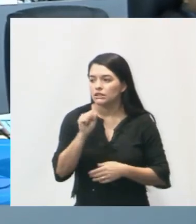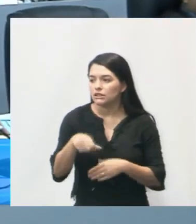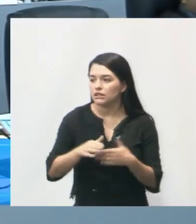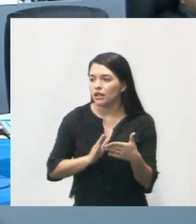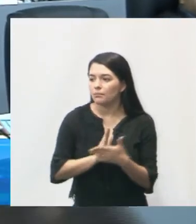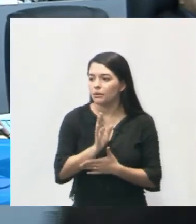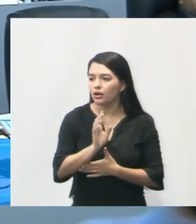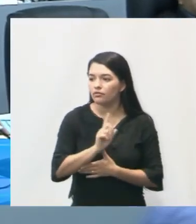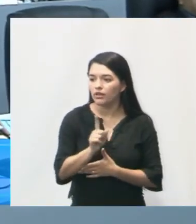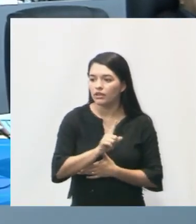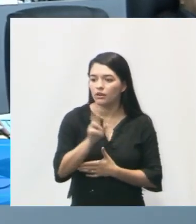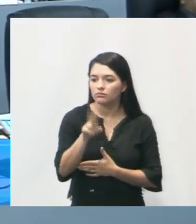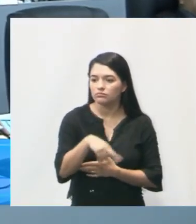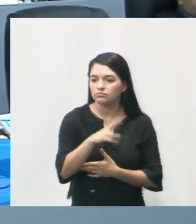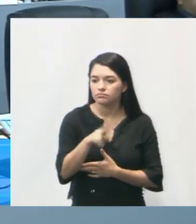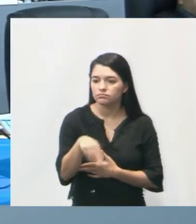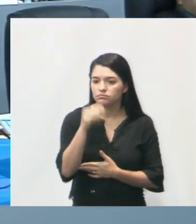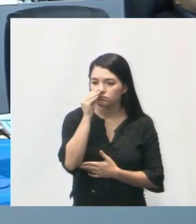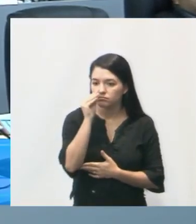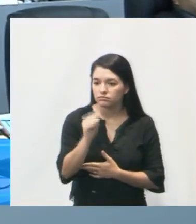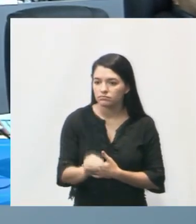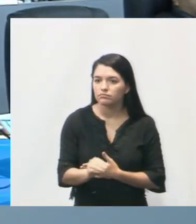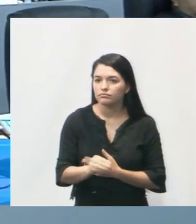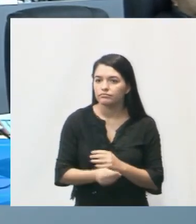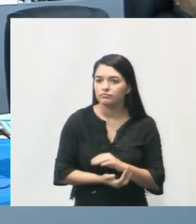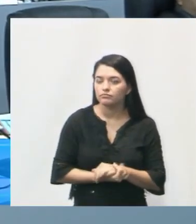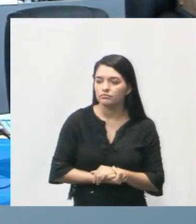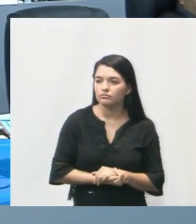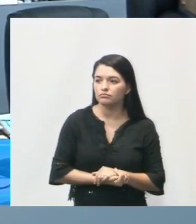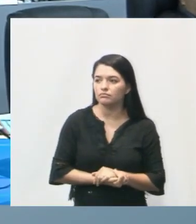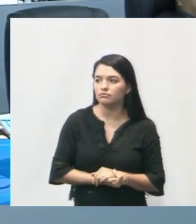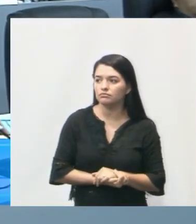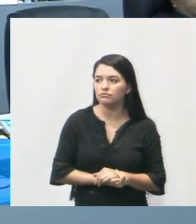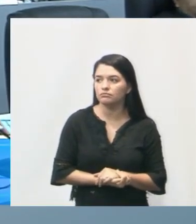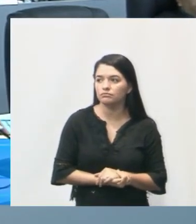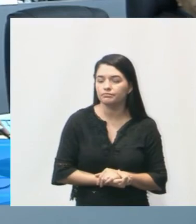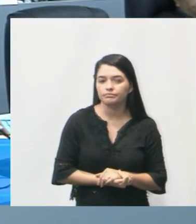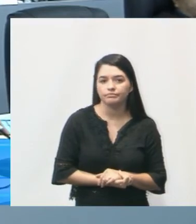rejeita. E Antônio, já te ligo, só um instante,